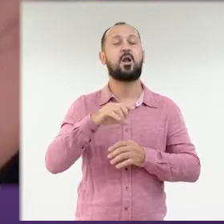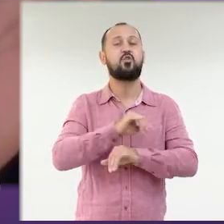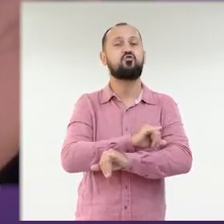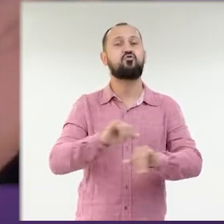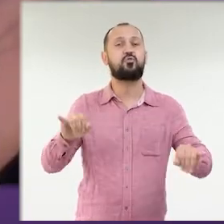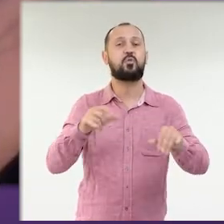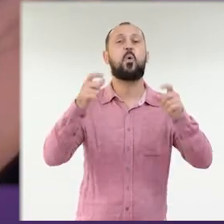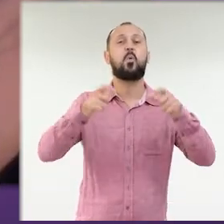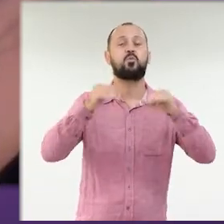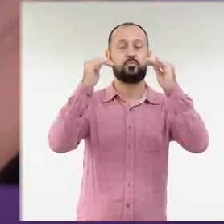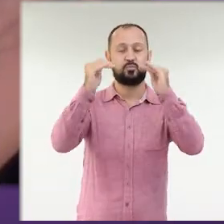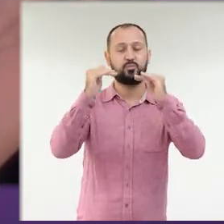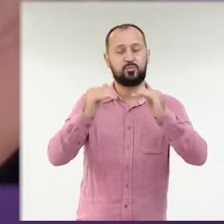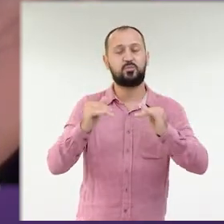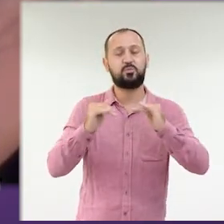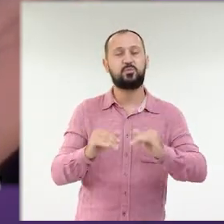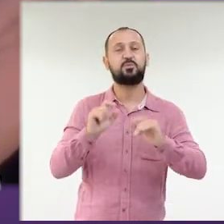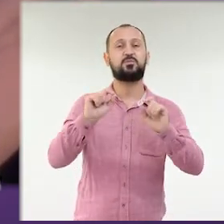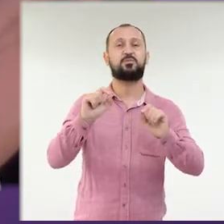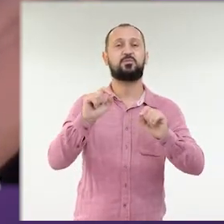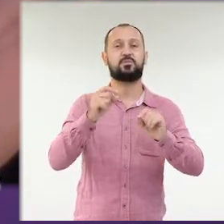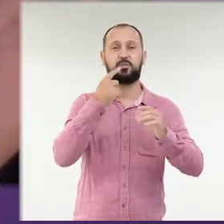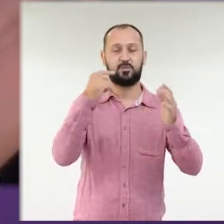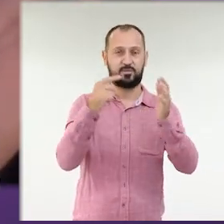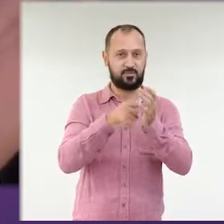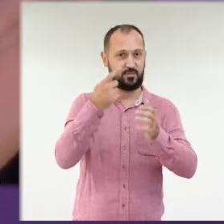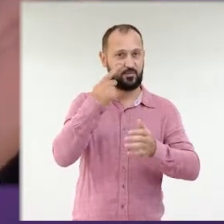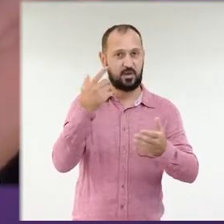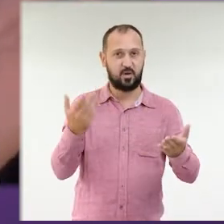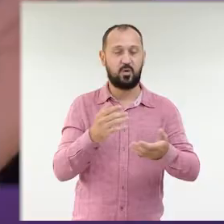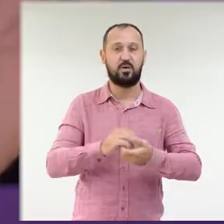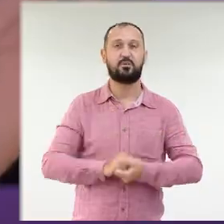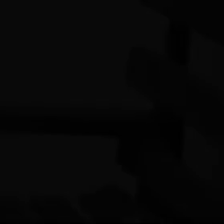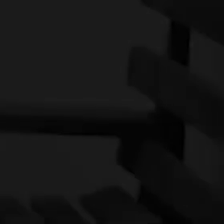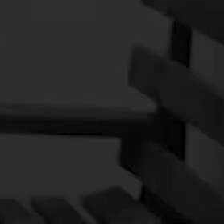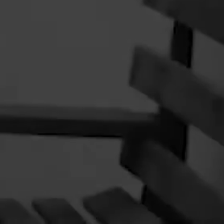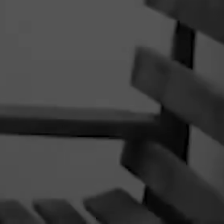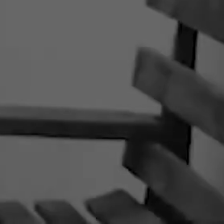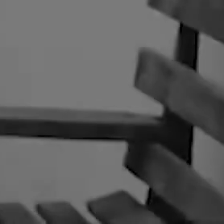Mulheres, divulgando os canais de denúncia. Nós vamos conferir agora.